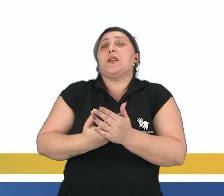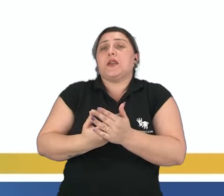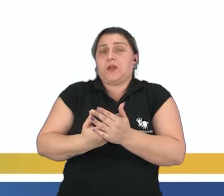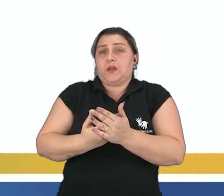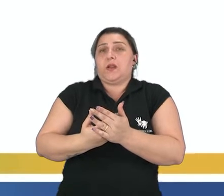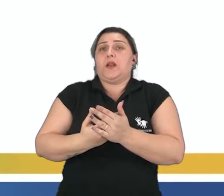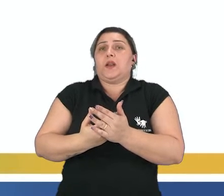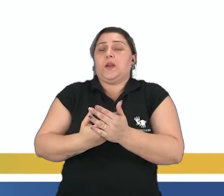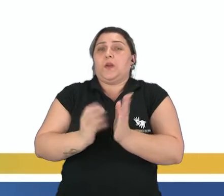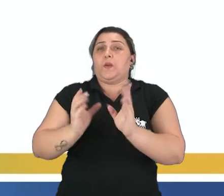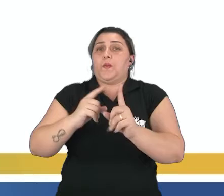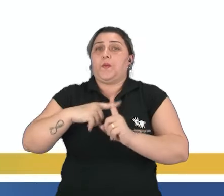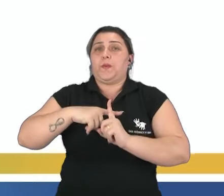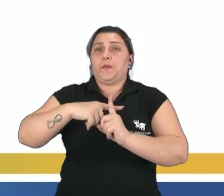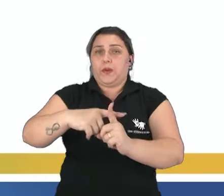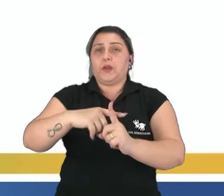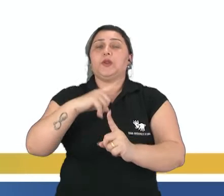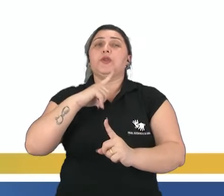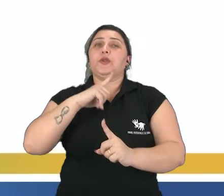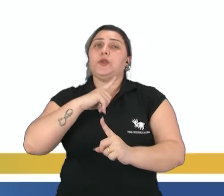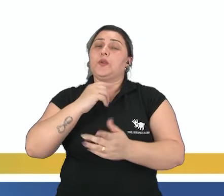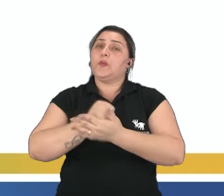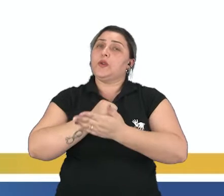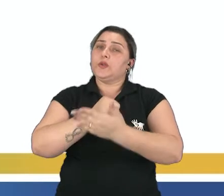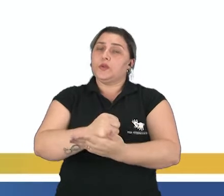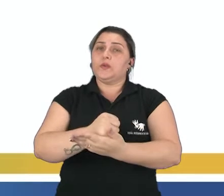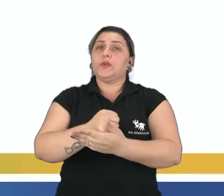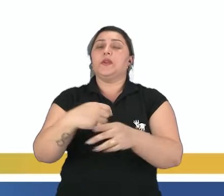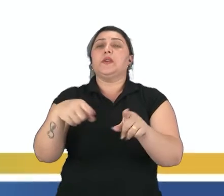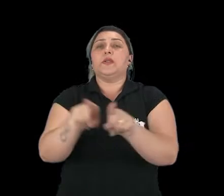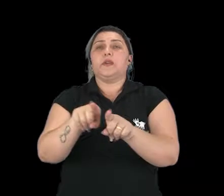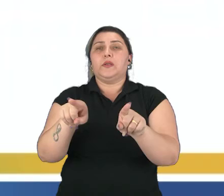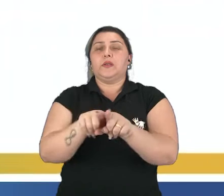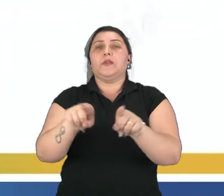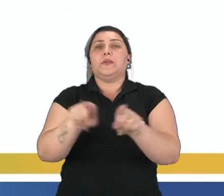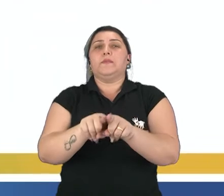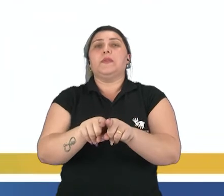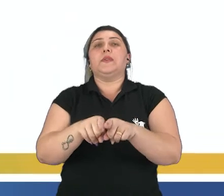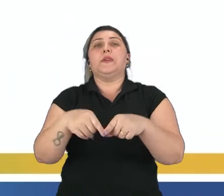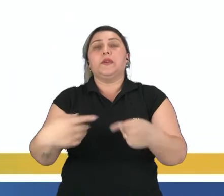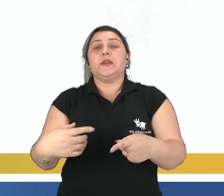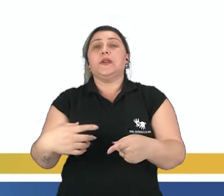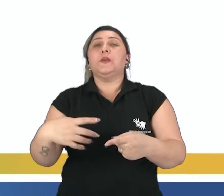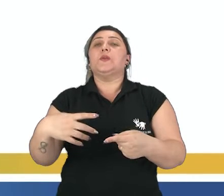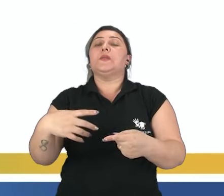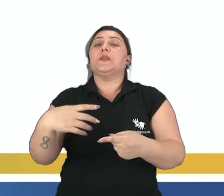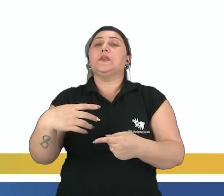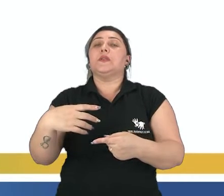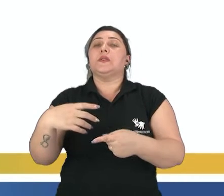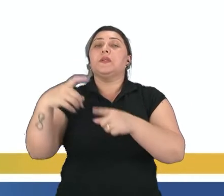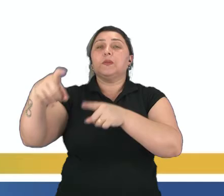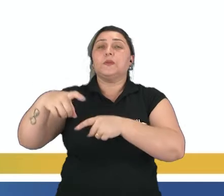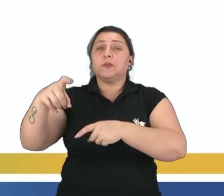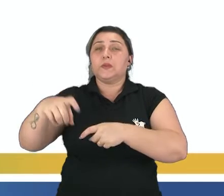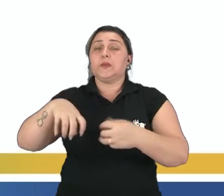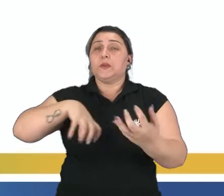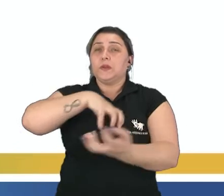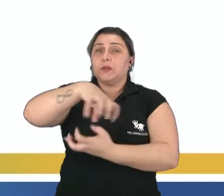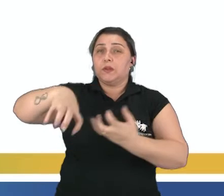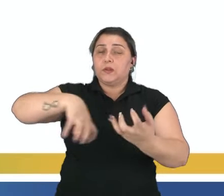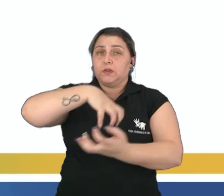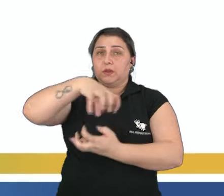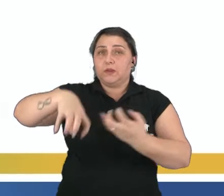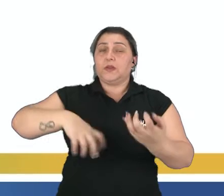e tinha necessidade de um apoio forte, até mesmo para se defender das revoltas camponesas, que se intensificavam.